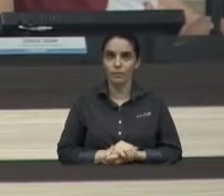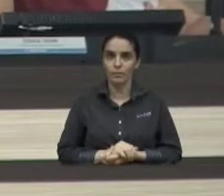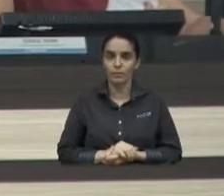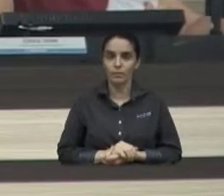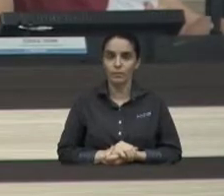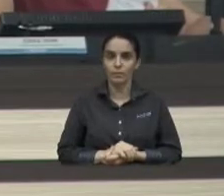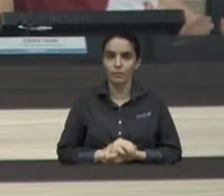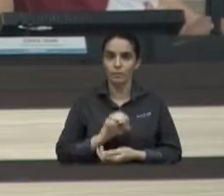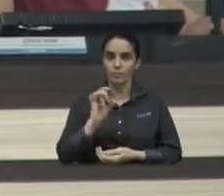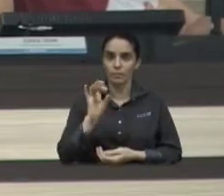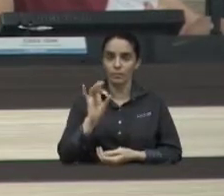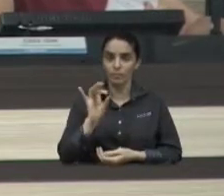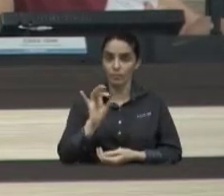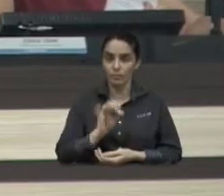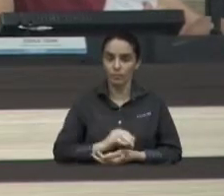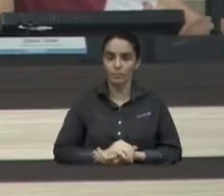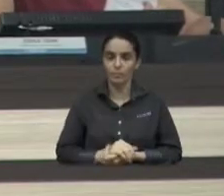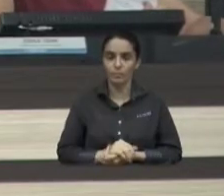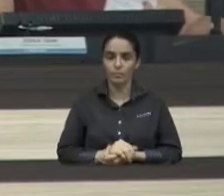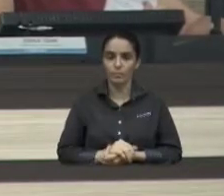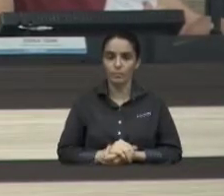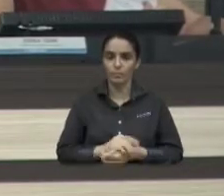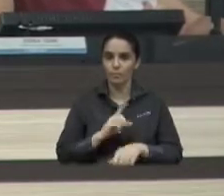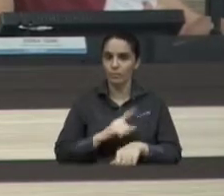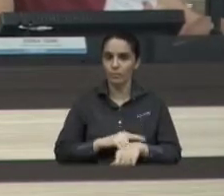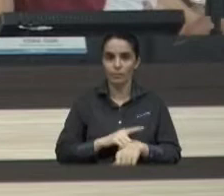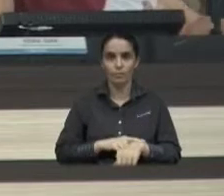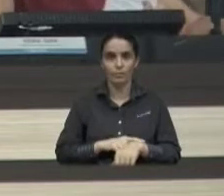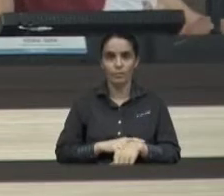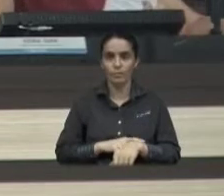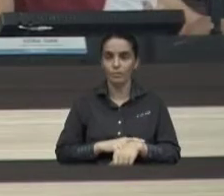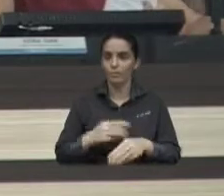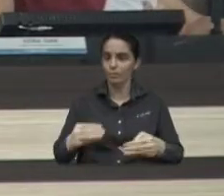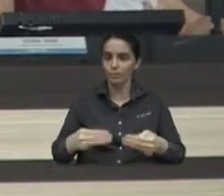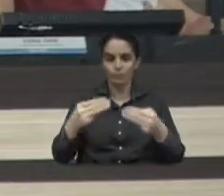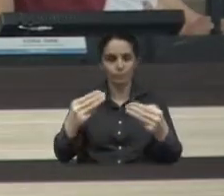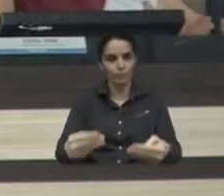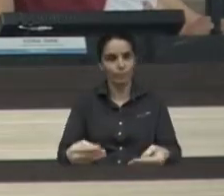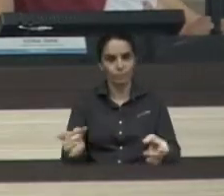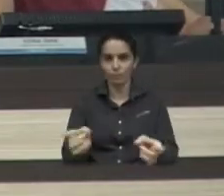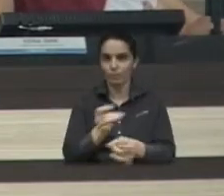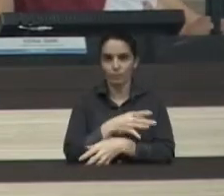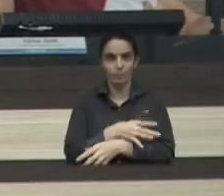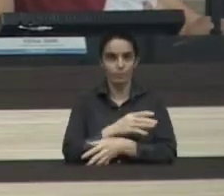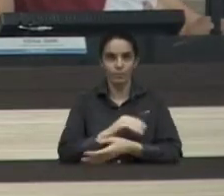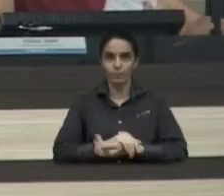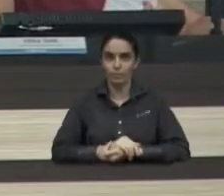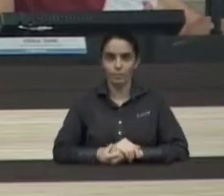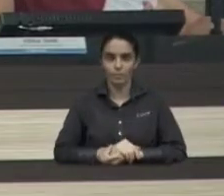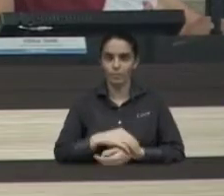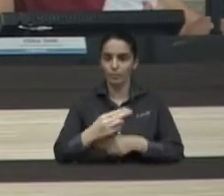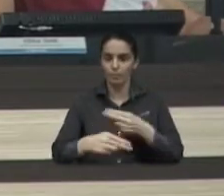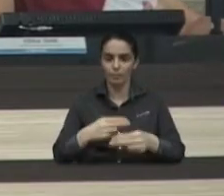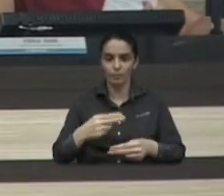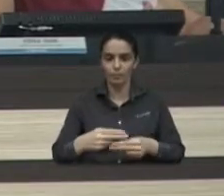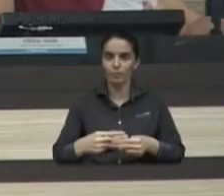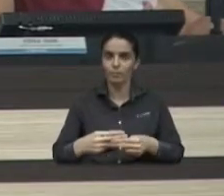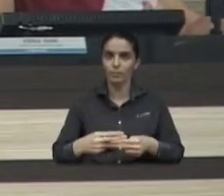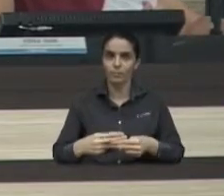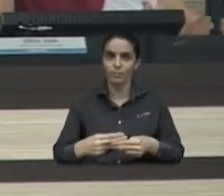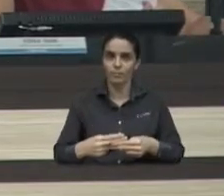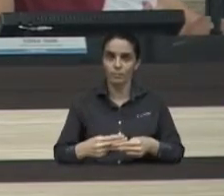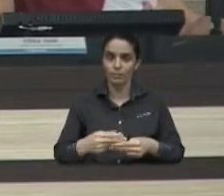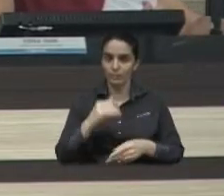só que não dá tempo mais de ler nenhuma moção. Então, eu gostaria de